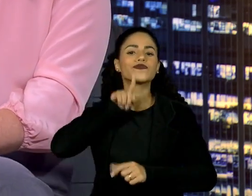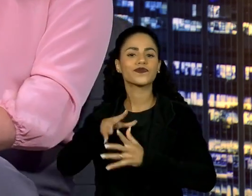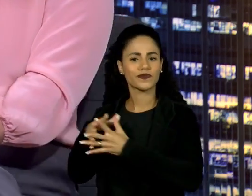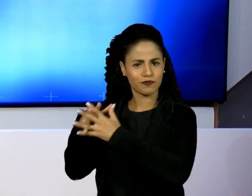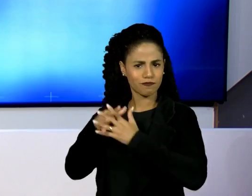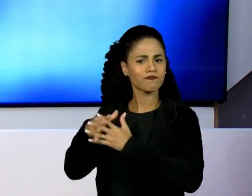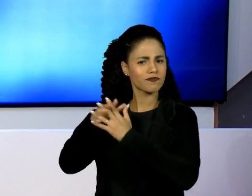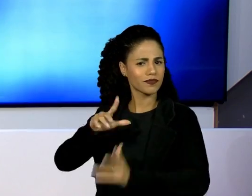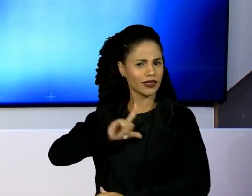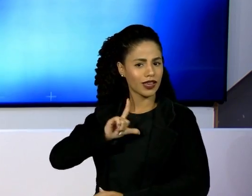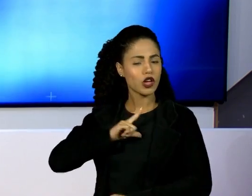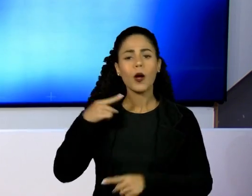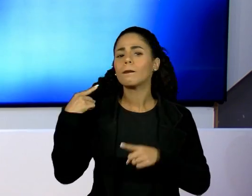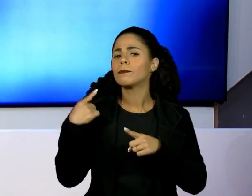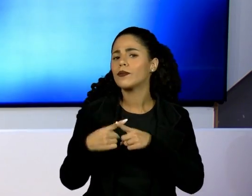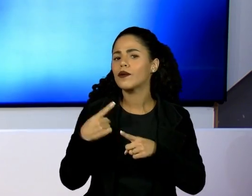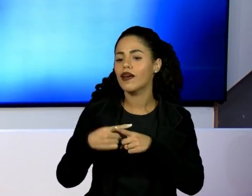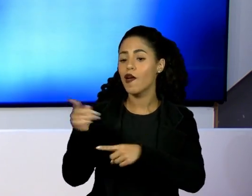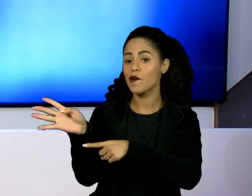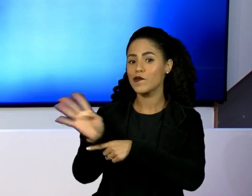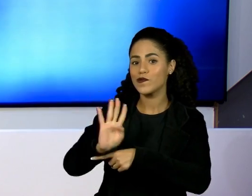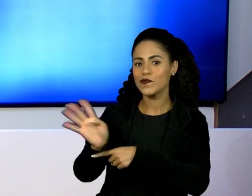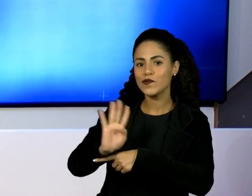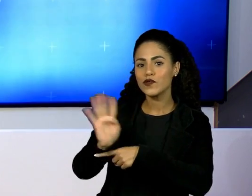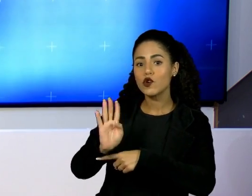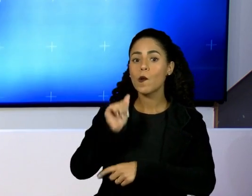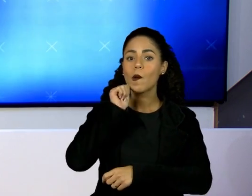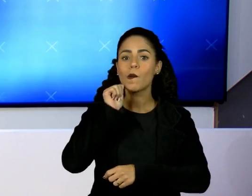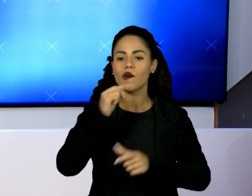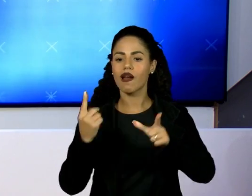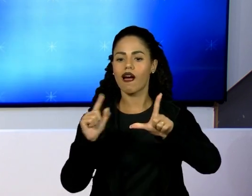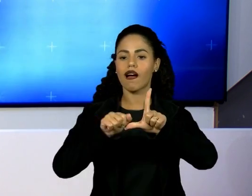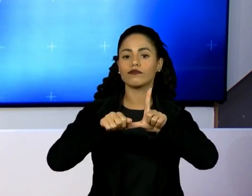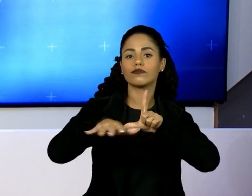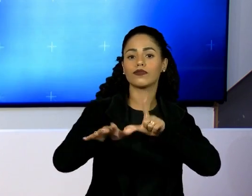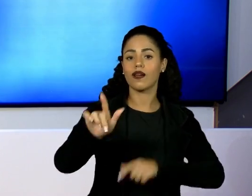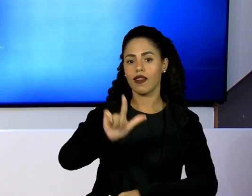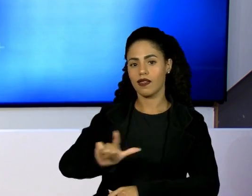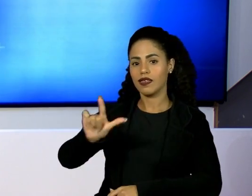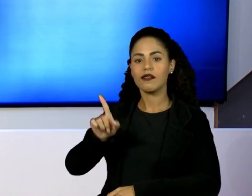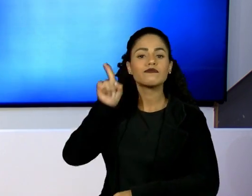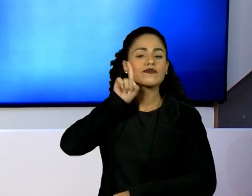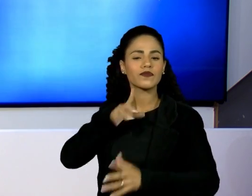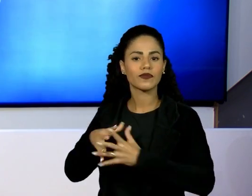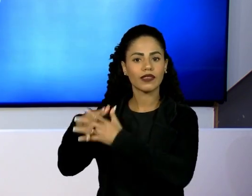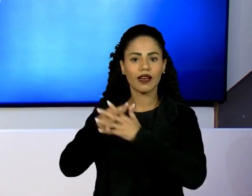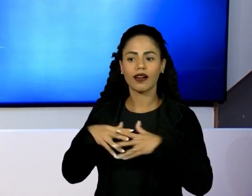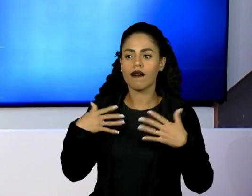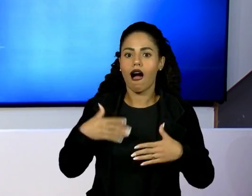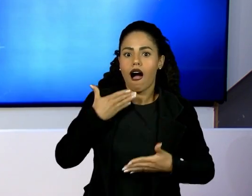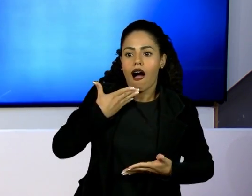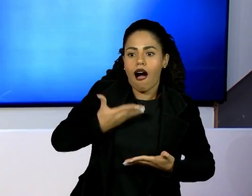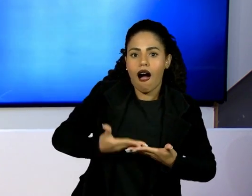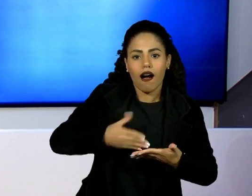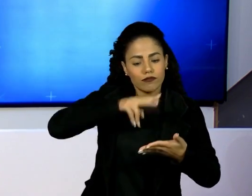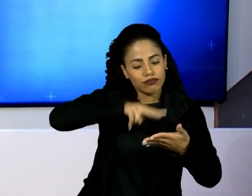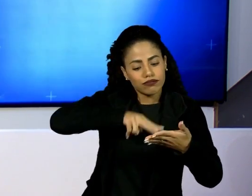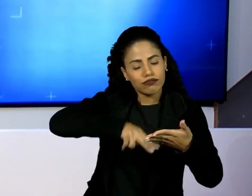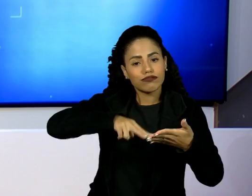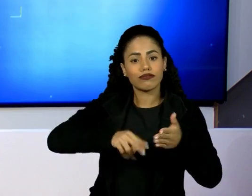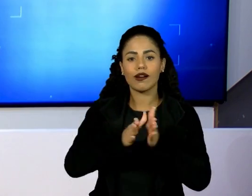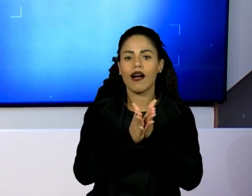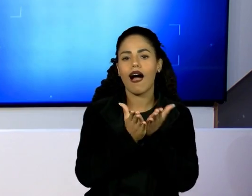Unidos. Isso porque um vídeo publicado por uma influenciadora literária norte-americana encantada com a leitura do